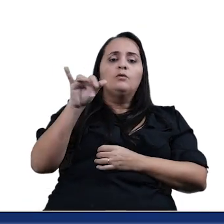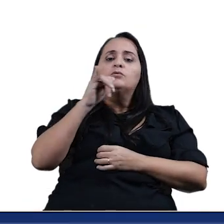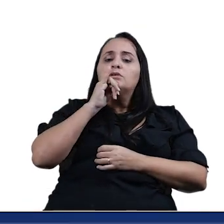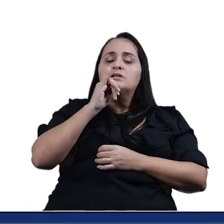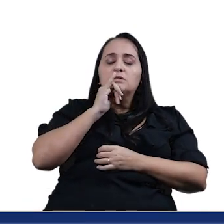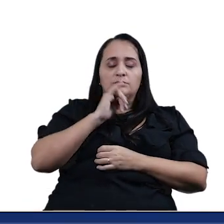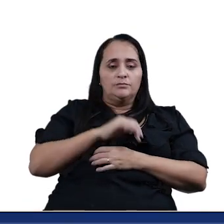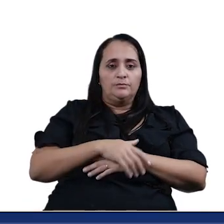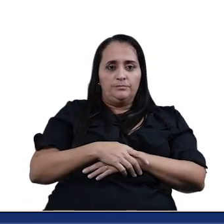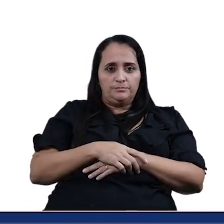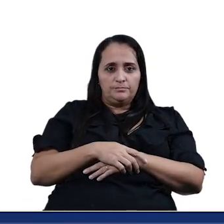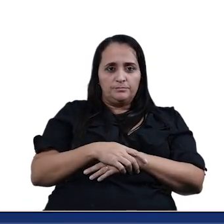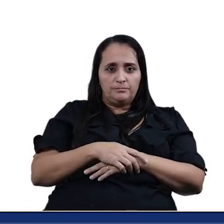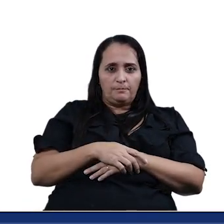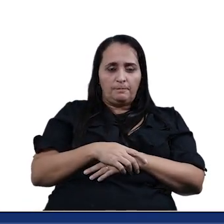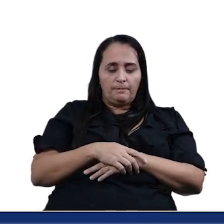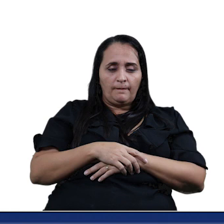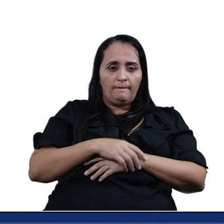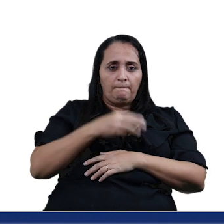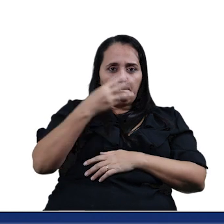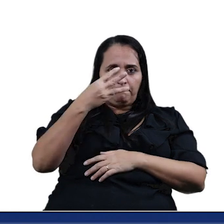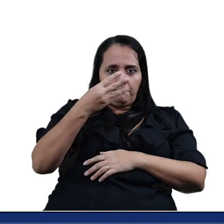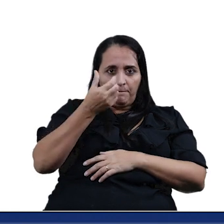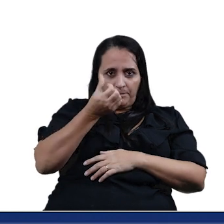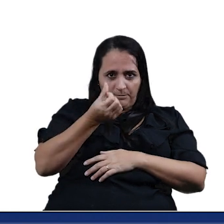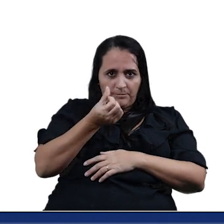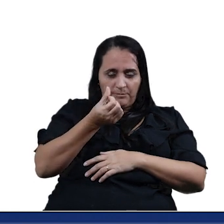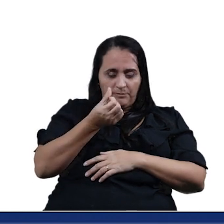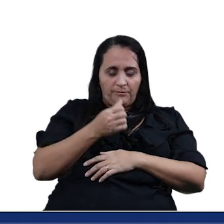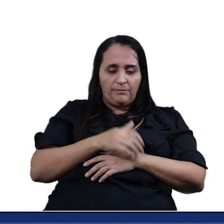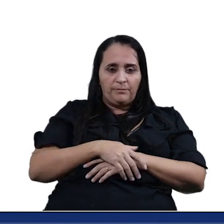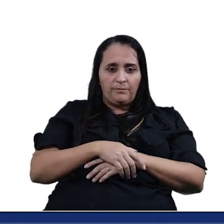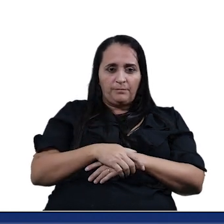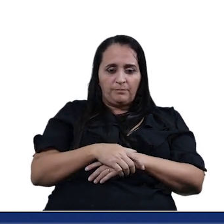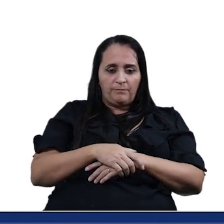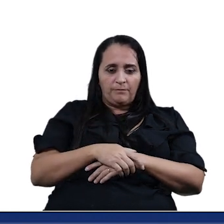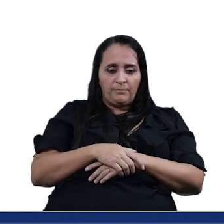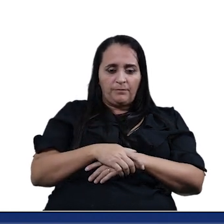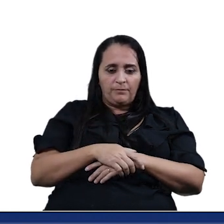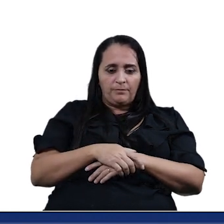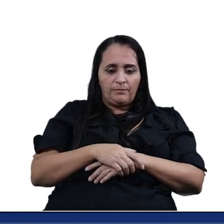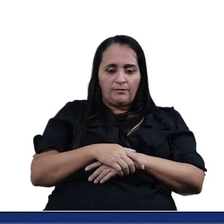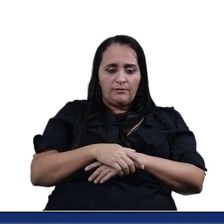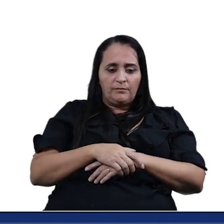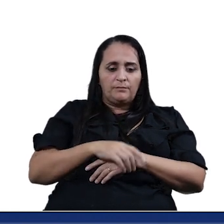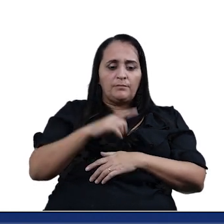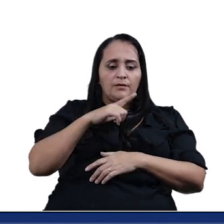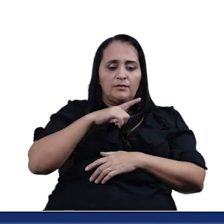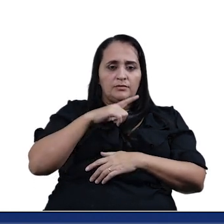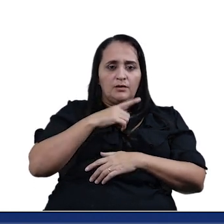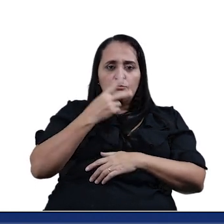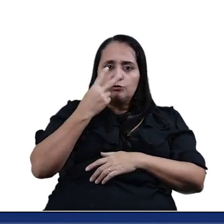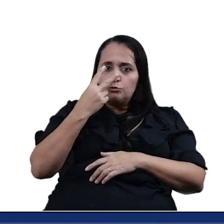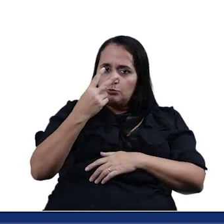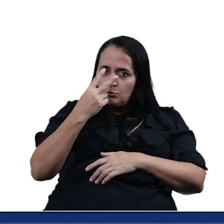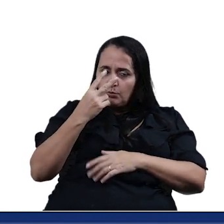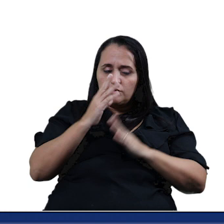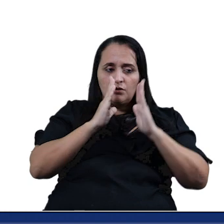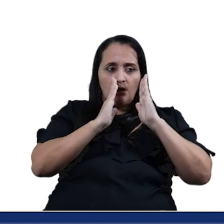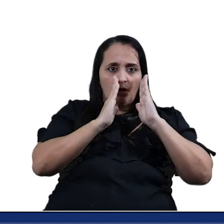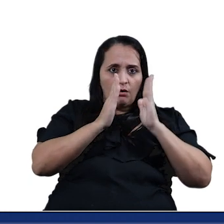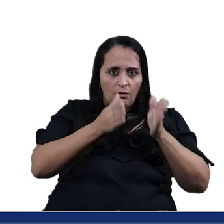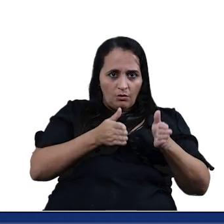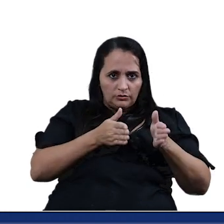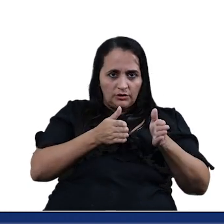Outro exemplo, o número 36. Ali temos 2 ordens, né? A